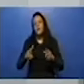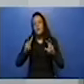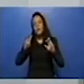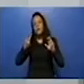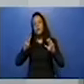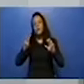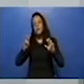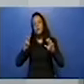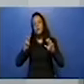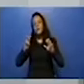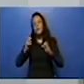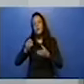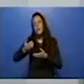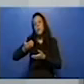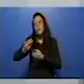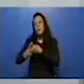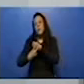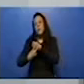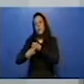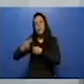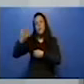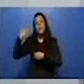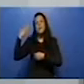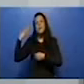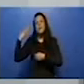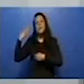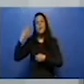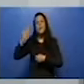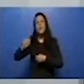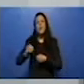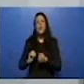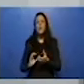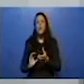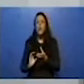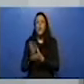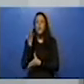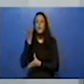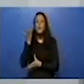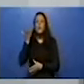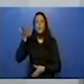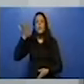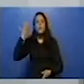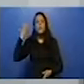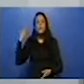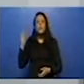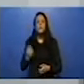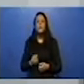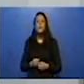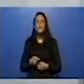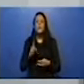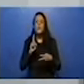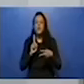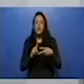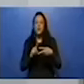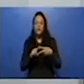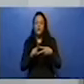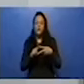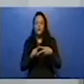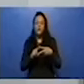que aconteceu ou estava acontecendo. Ele vai se dividir em duas formas aqui, em